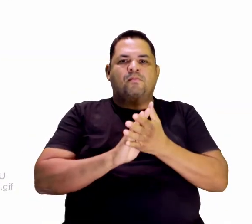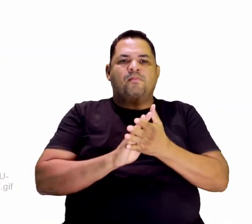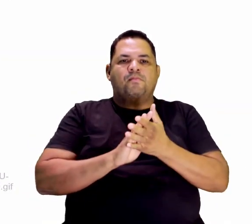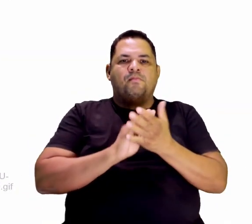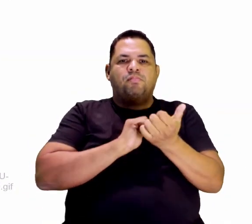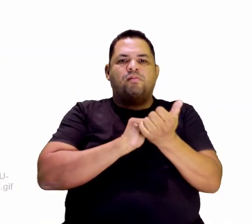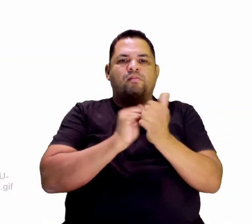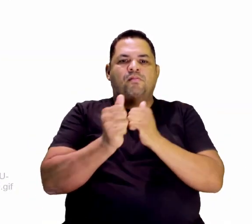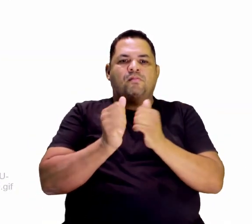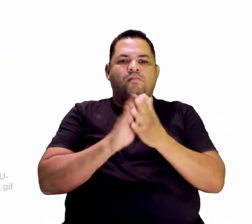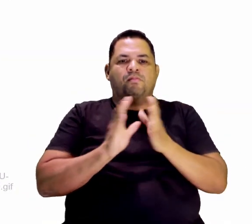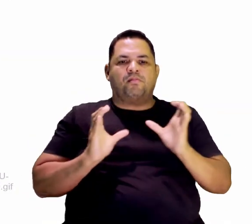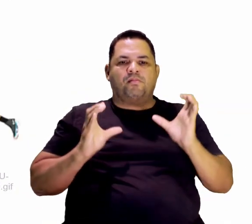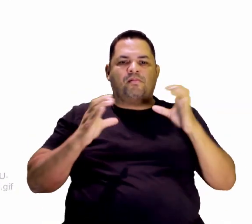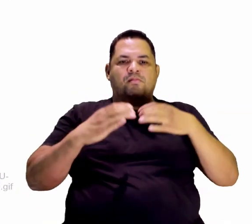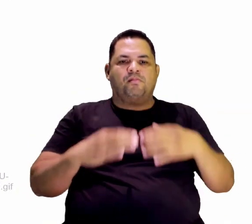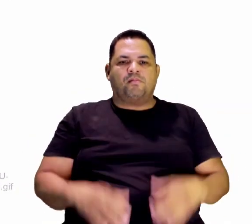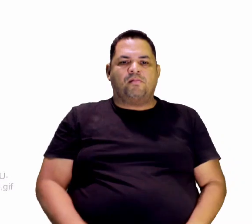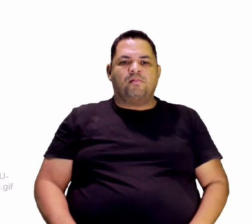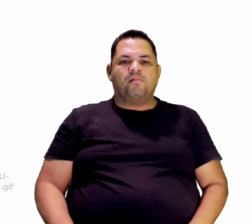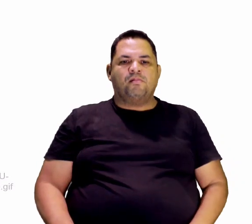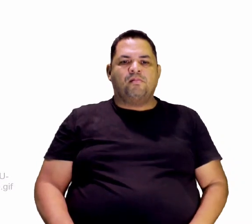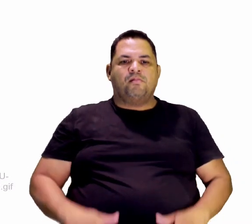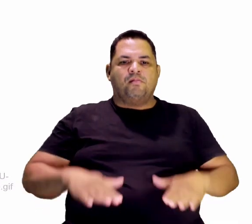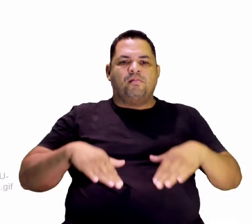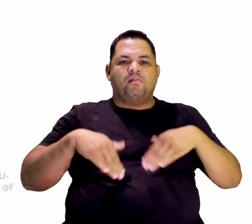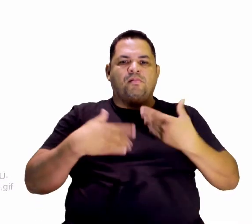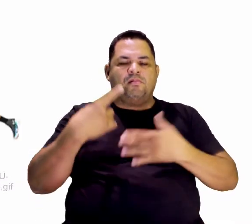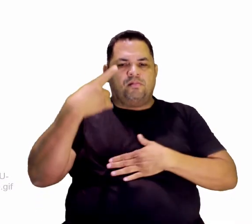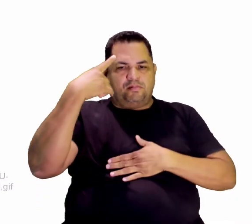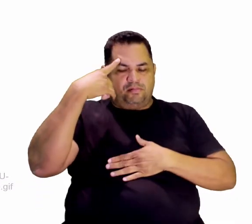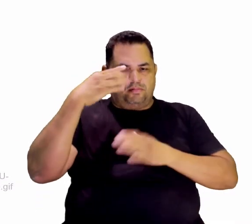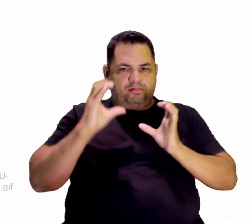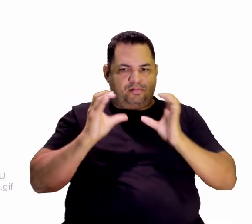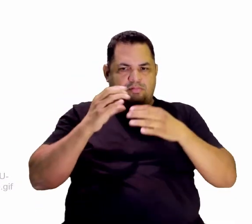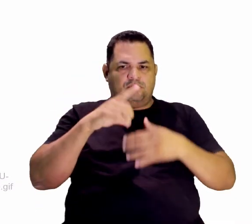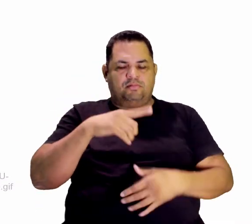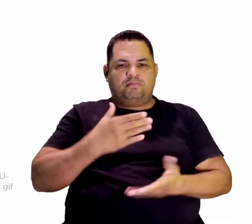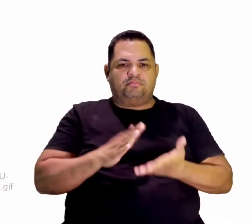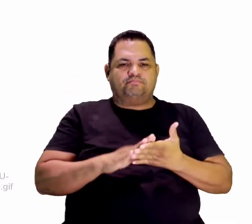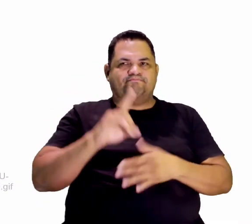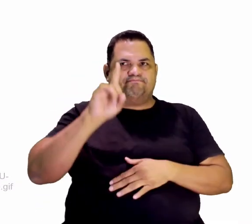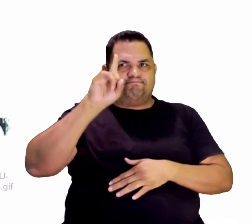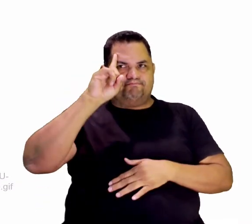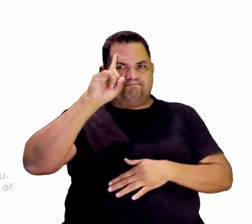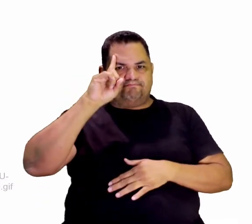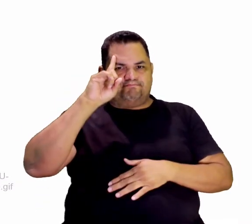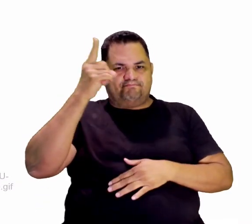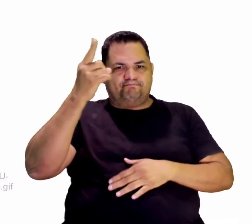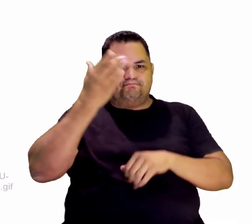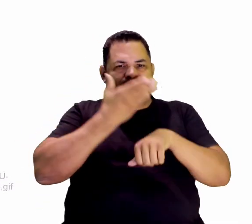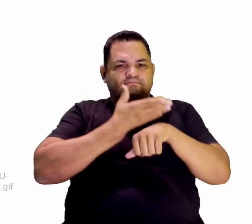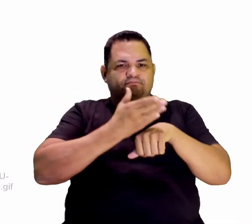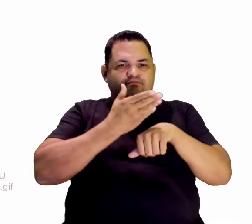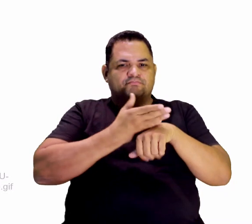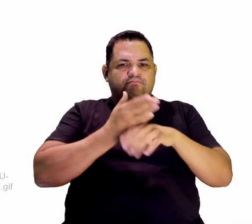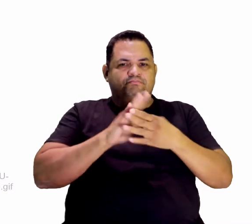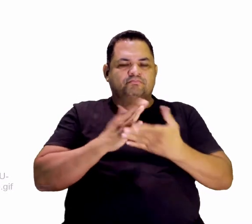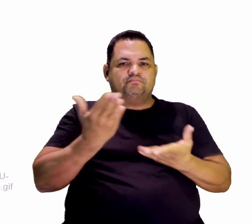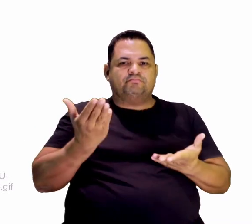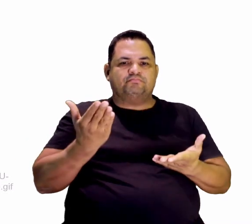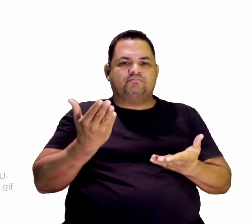às práticas coletivas, certo? Então vamos dar início aí a essa nossa temática aí